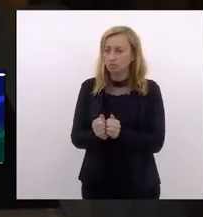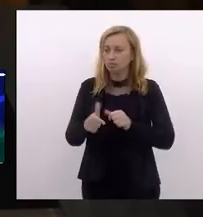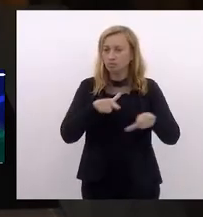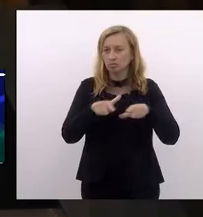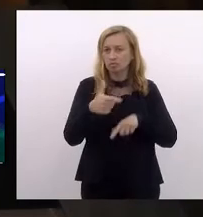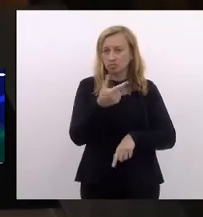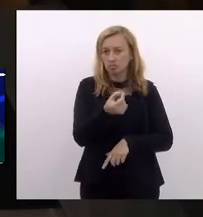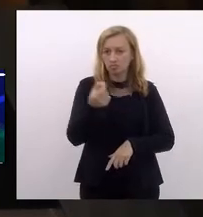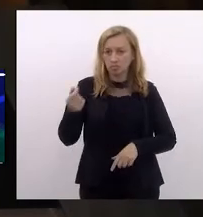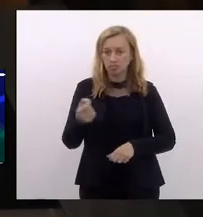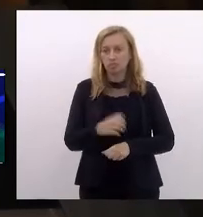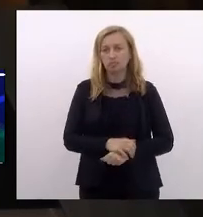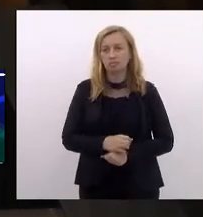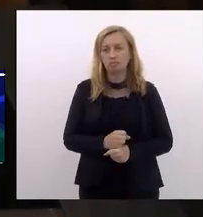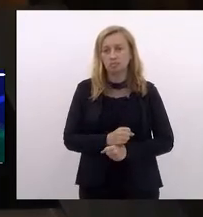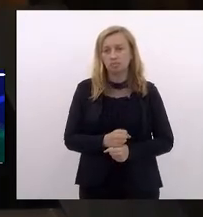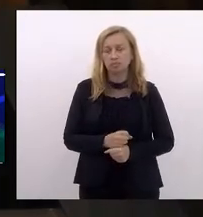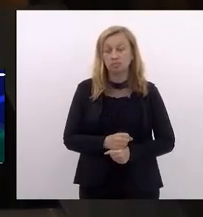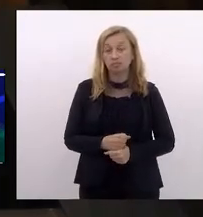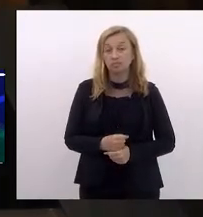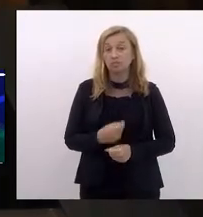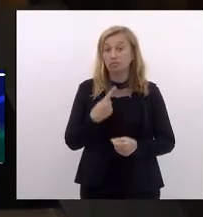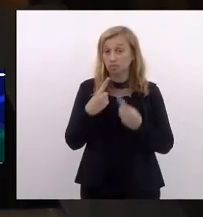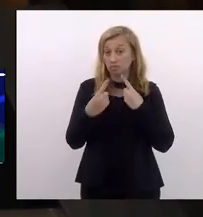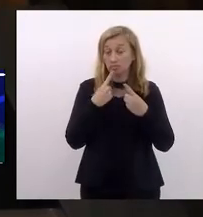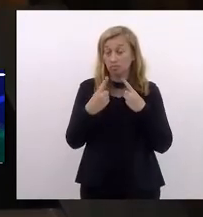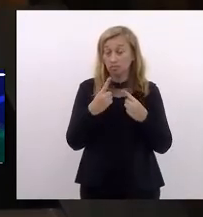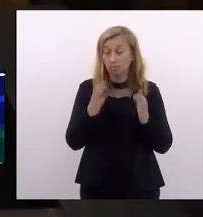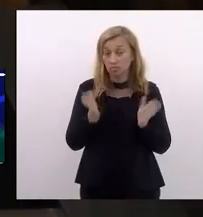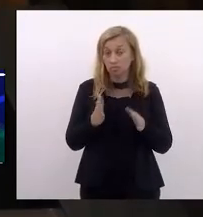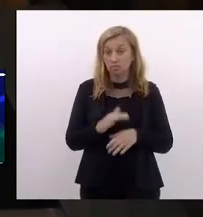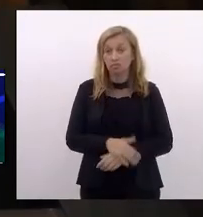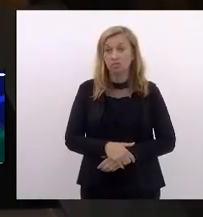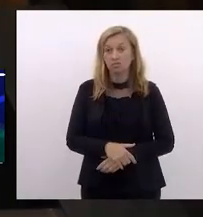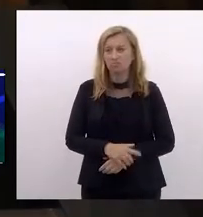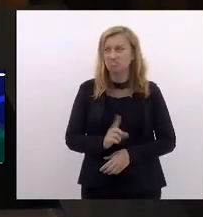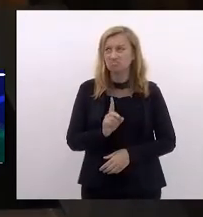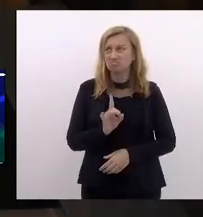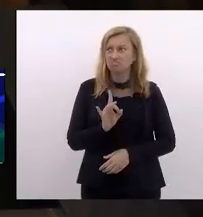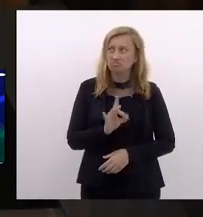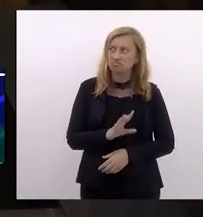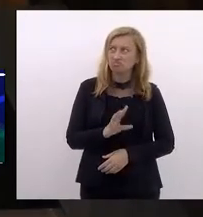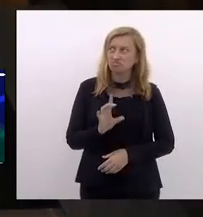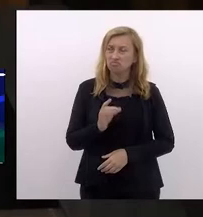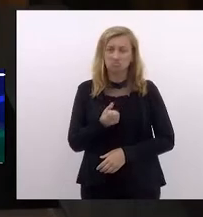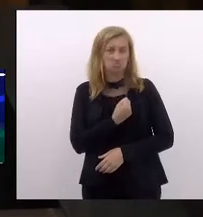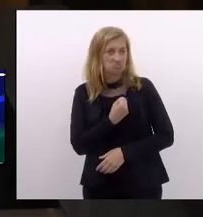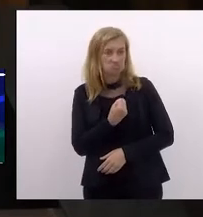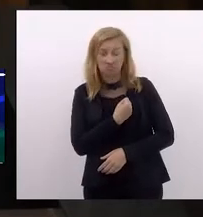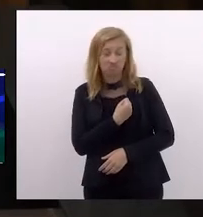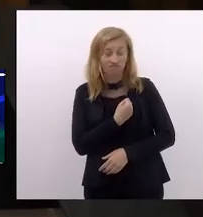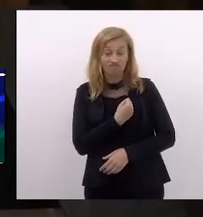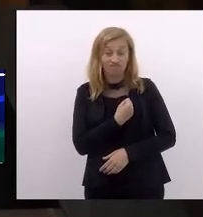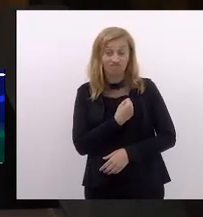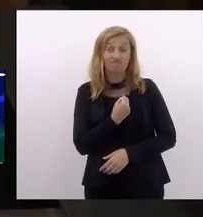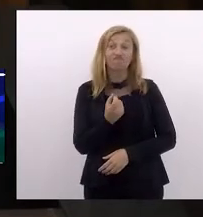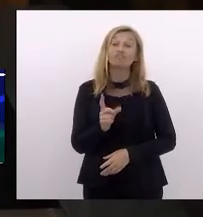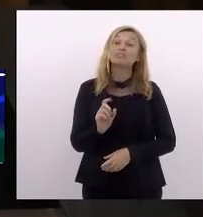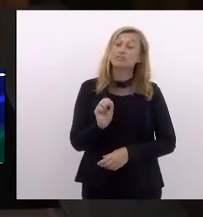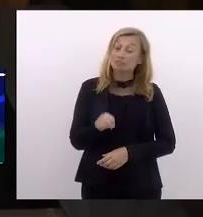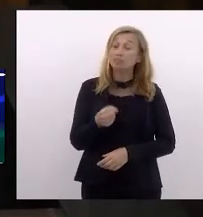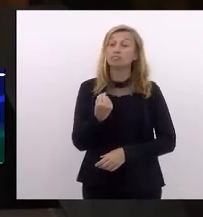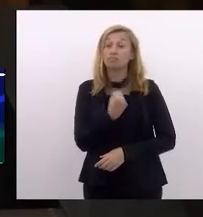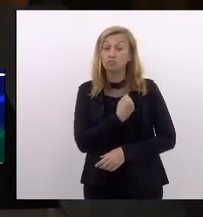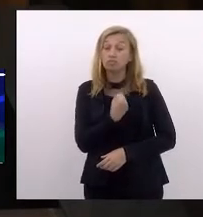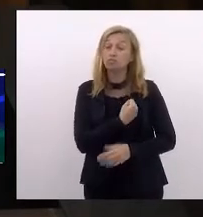2020 é o que a gente está debatendo e não são só números são números